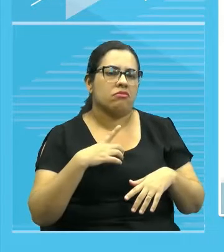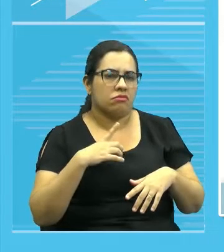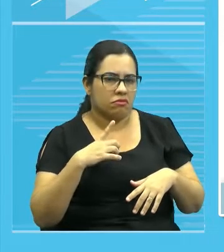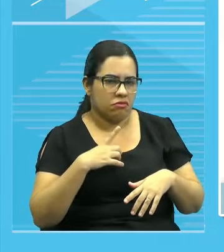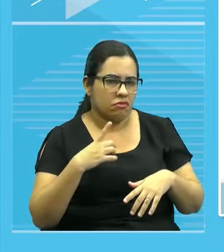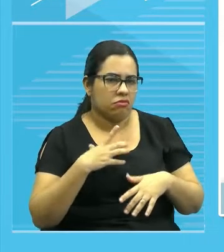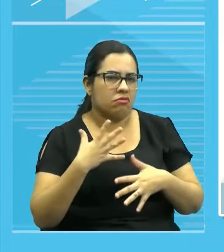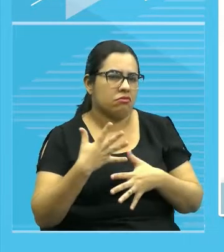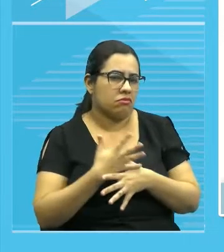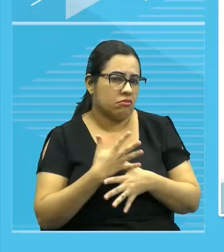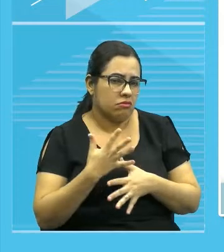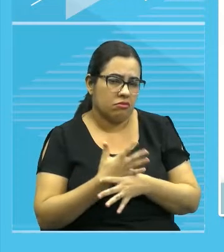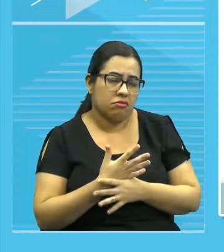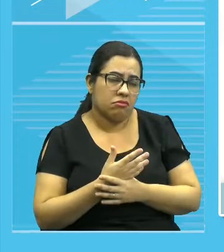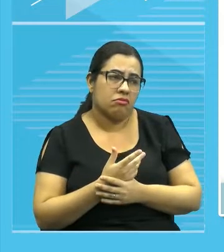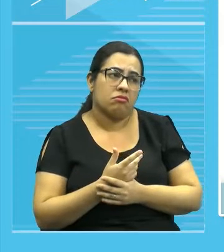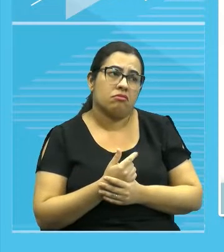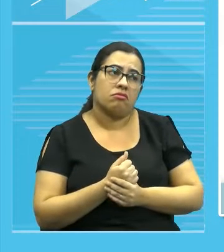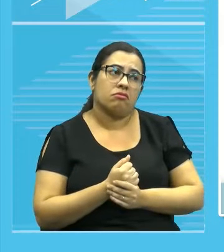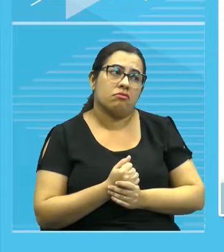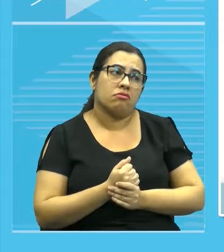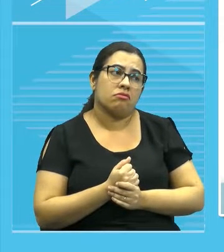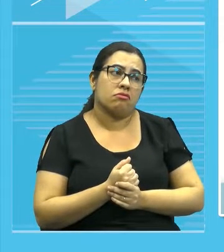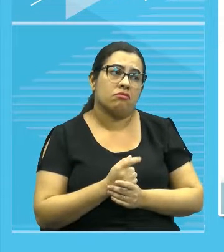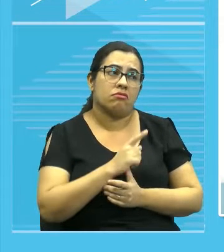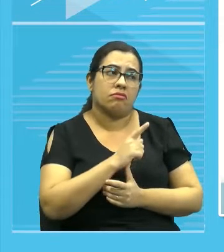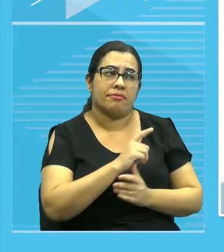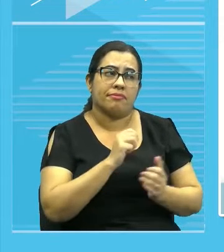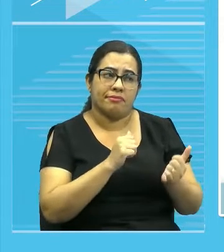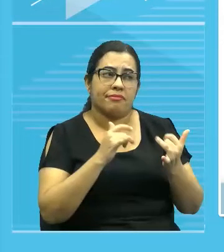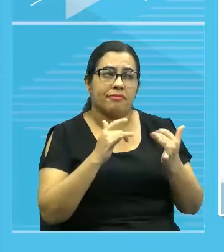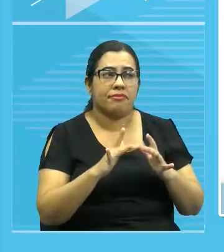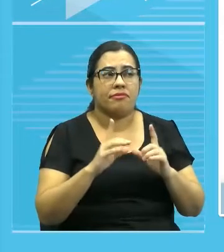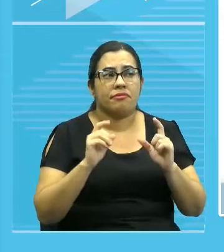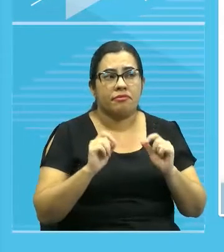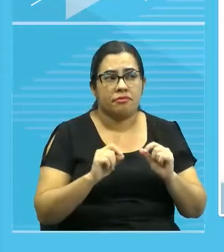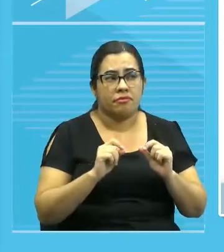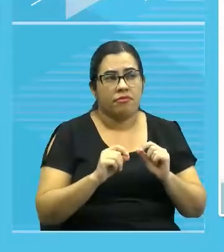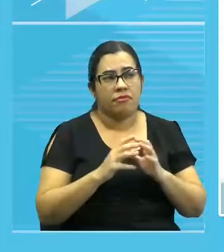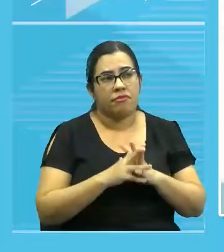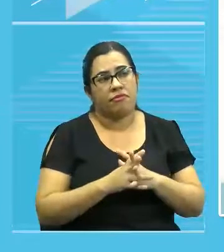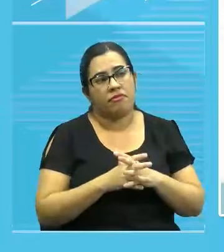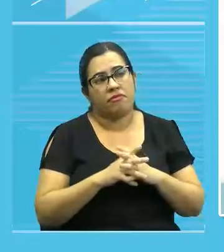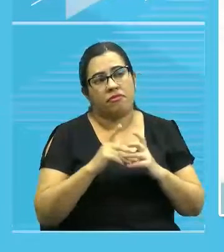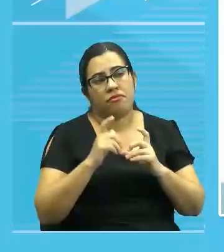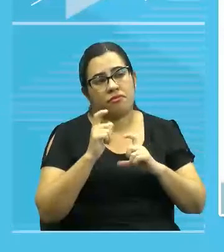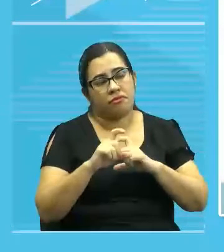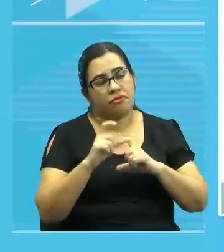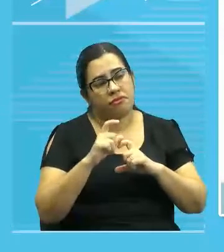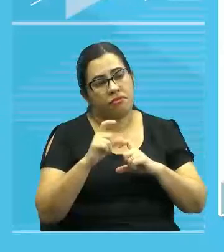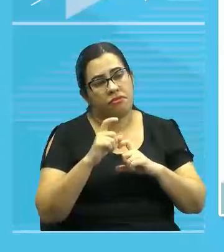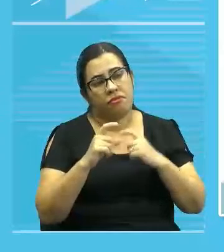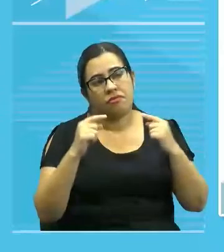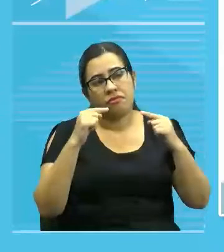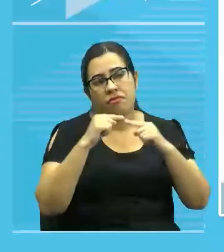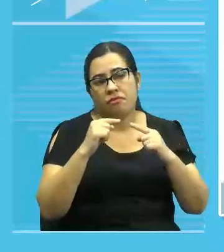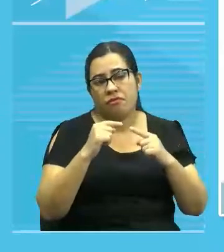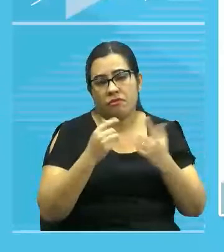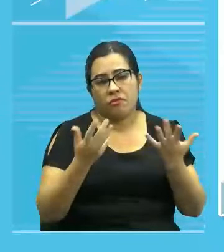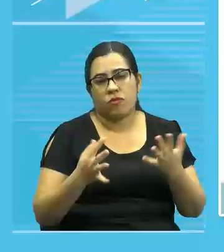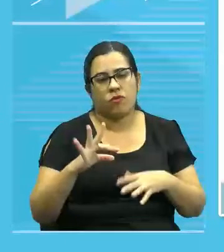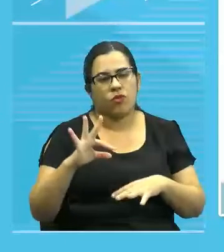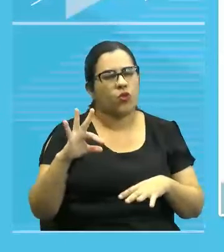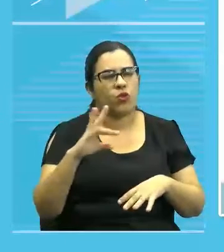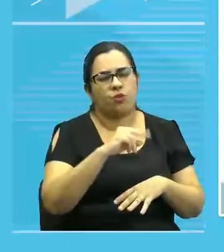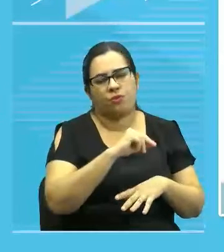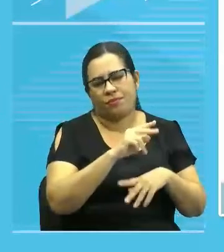existe mas enfim né quando ele fala ali indígenas na charge ele tá querendo se referir todo